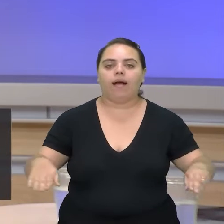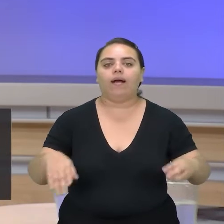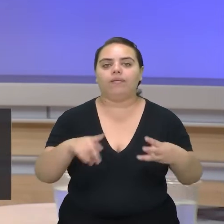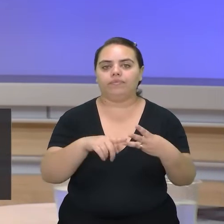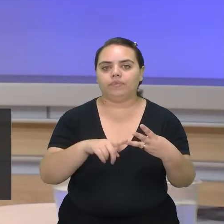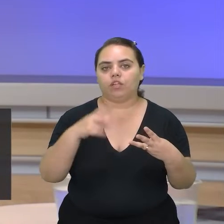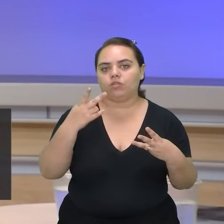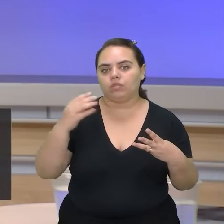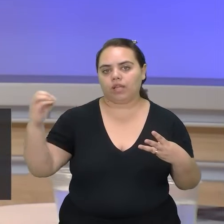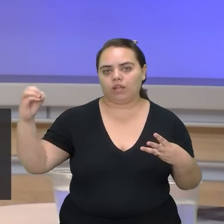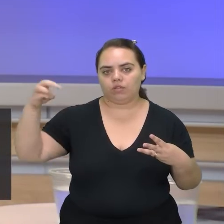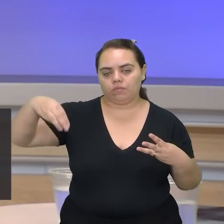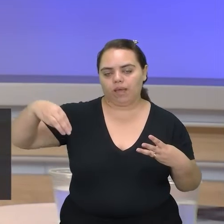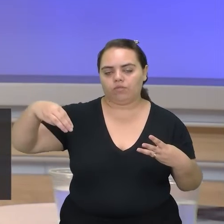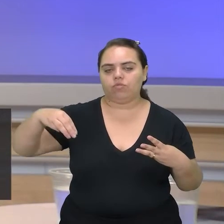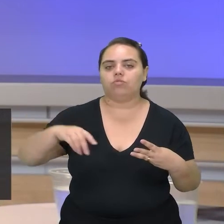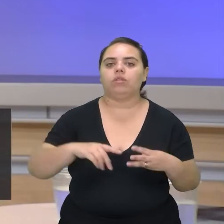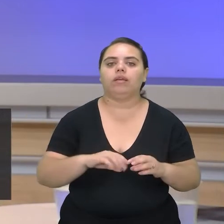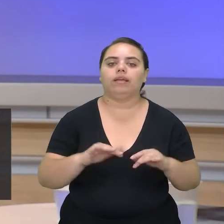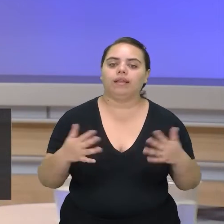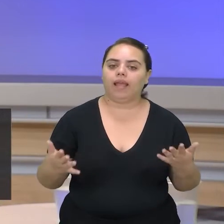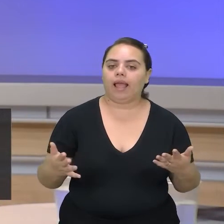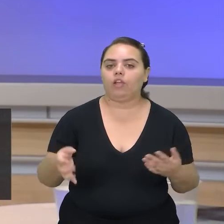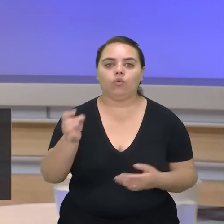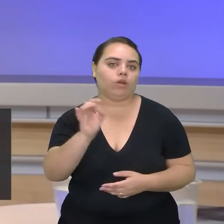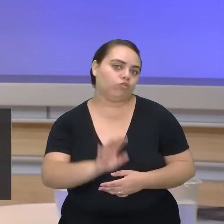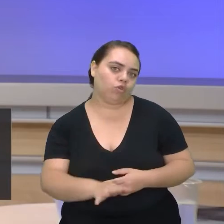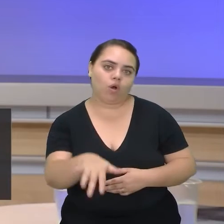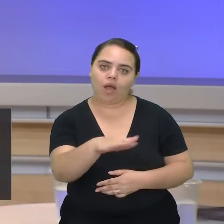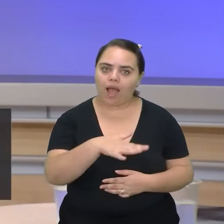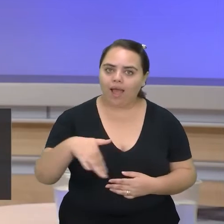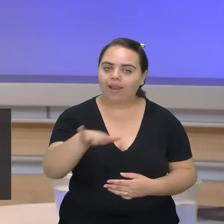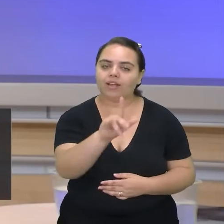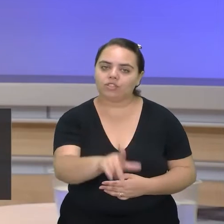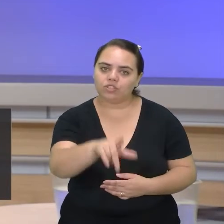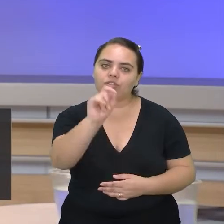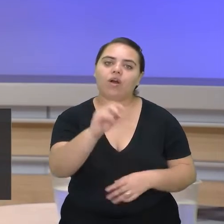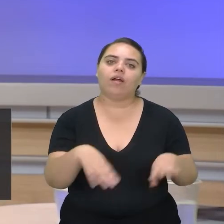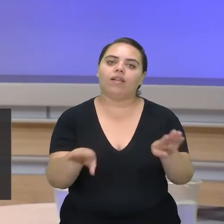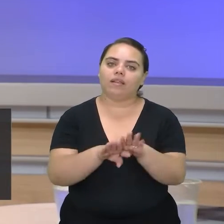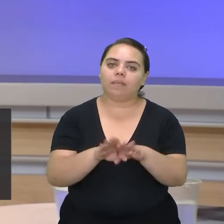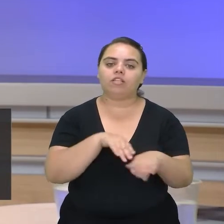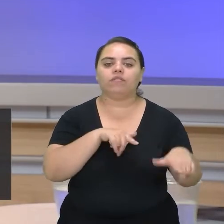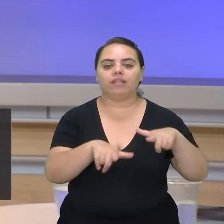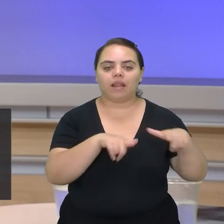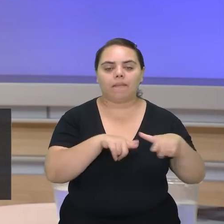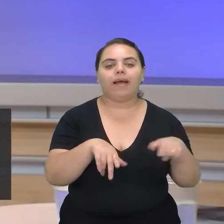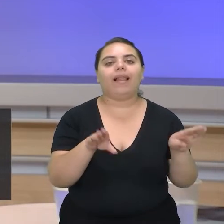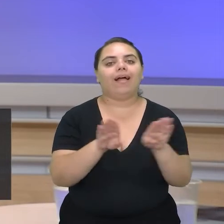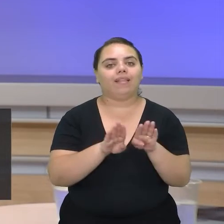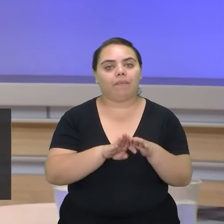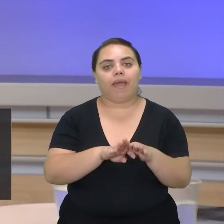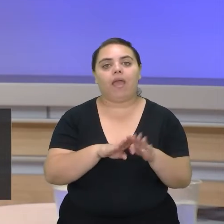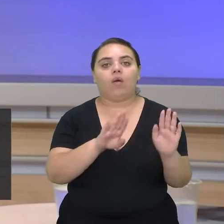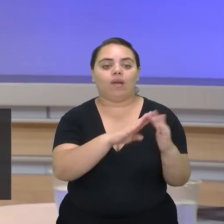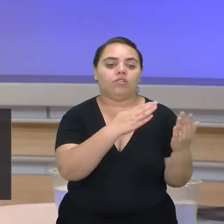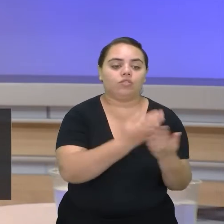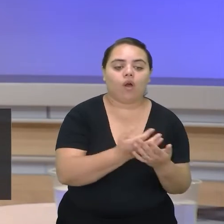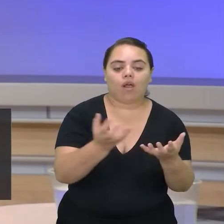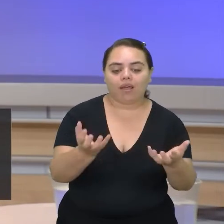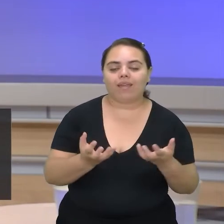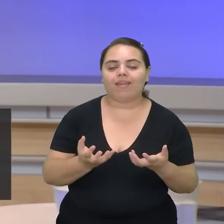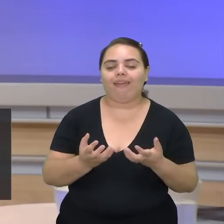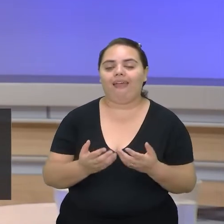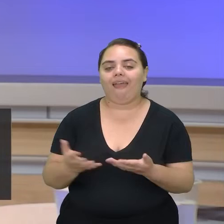metros quadrados. Aí, não é só por conta da área que a gente escolhe, a gente vai trabalhar com quem quer nos receber. Então, a